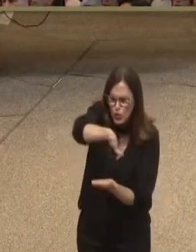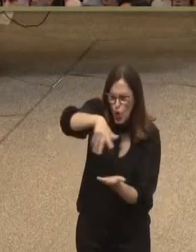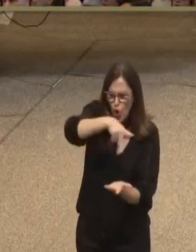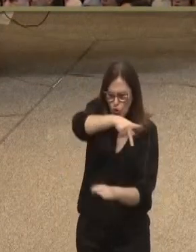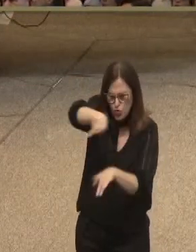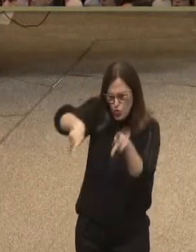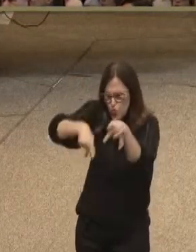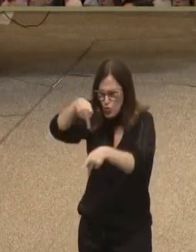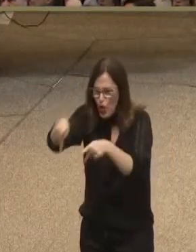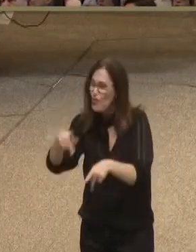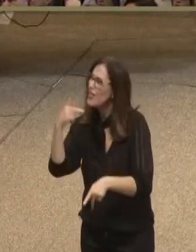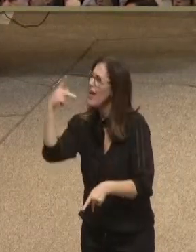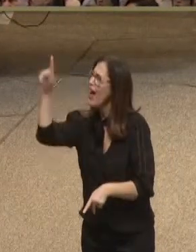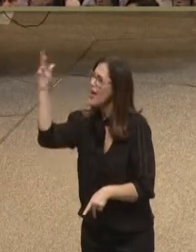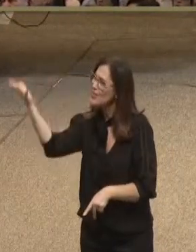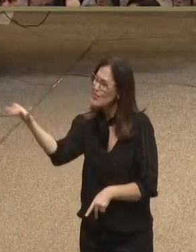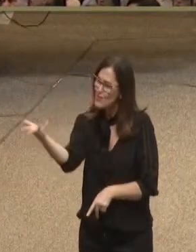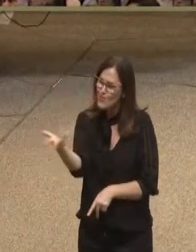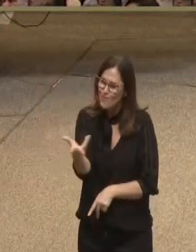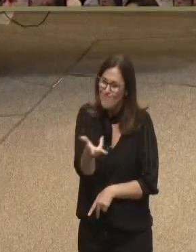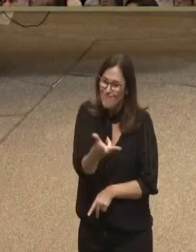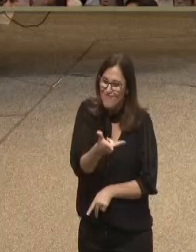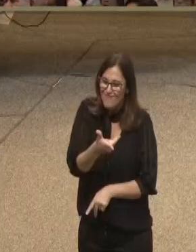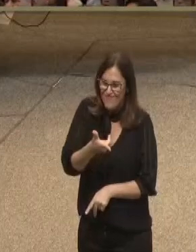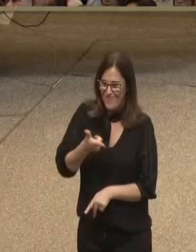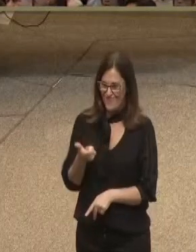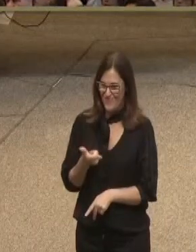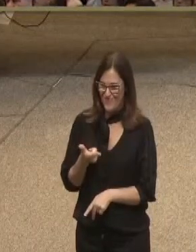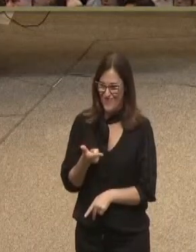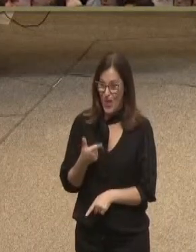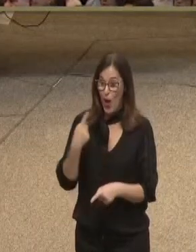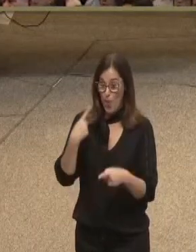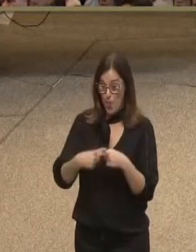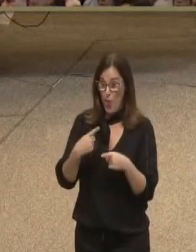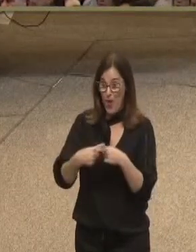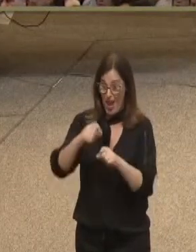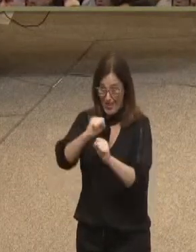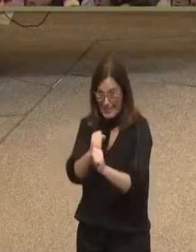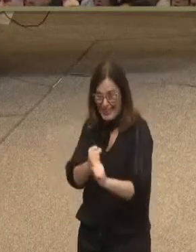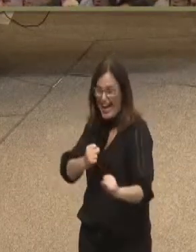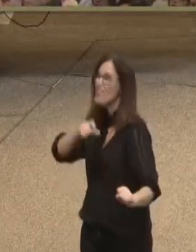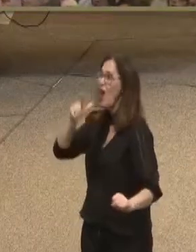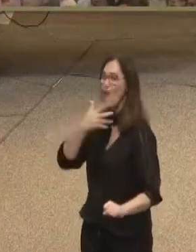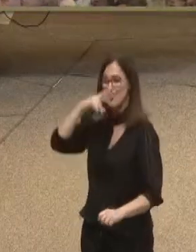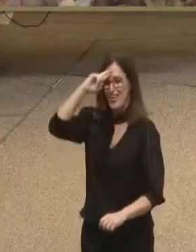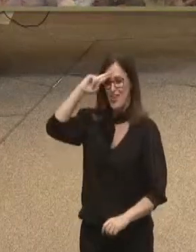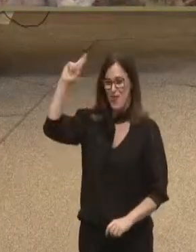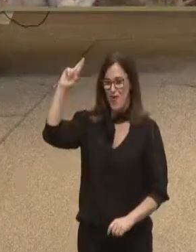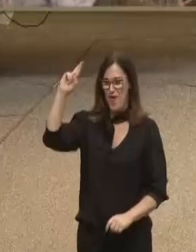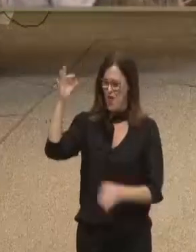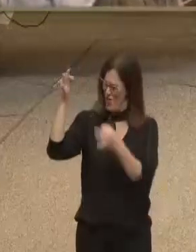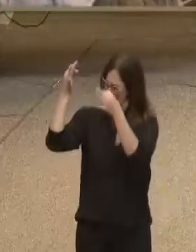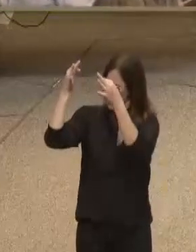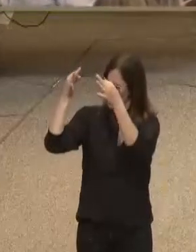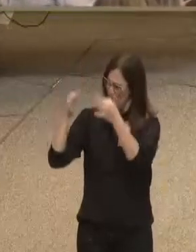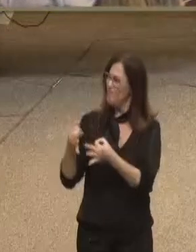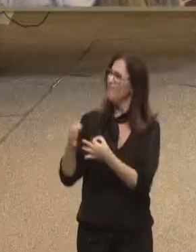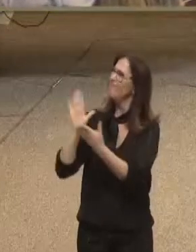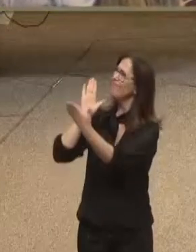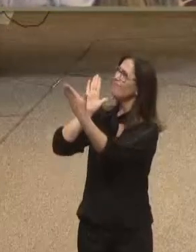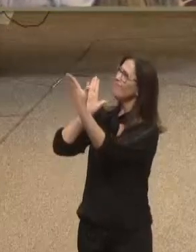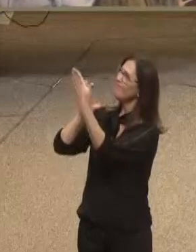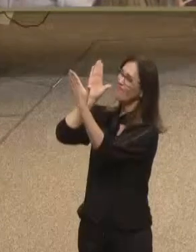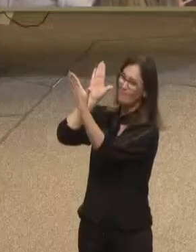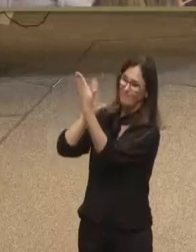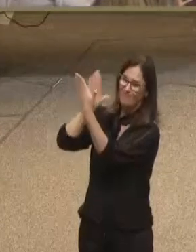entre todos os povos as suas maravilhas, porque grande é o Senhor e digno